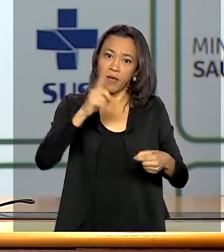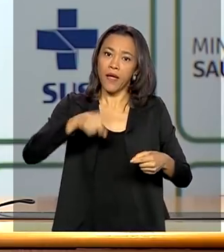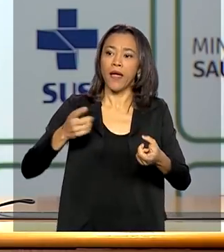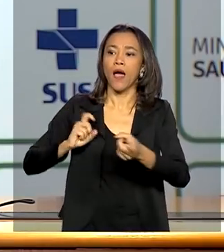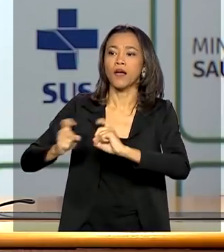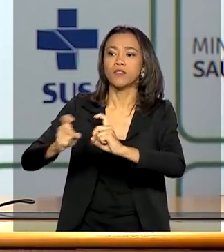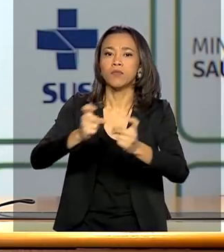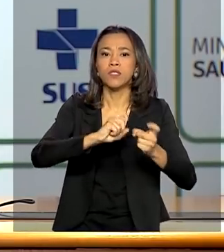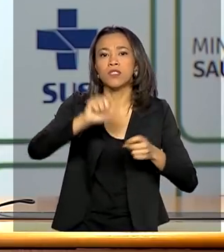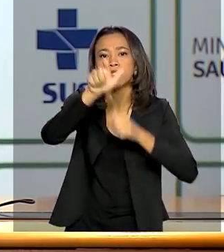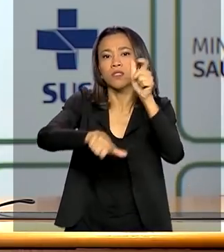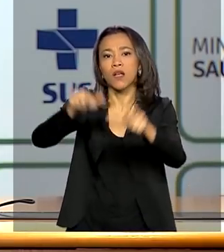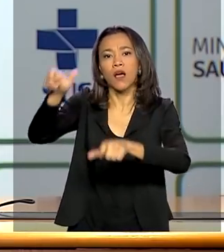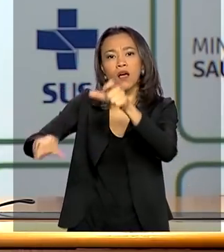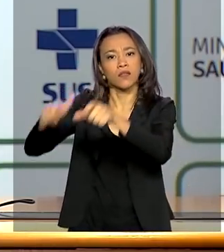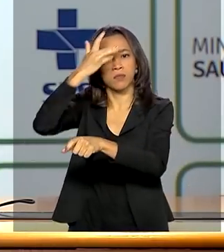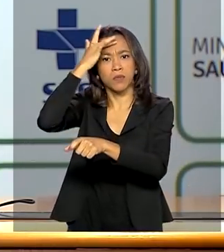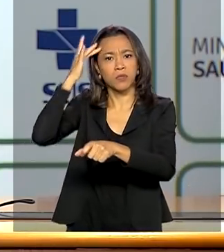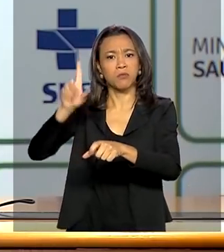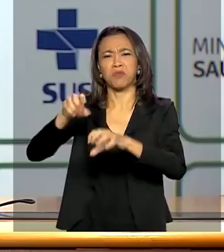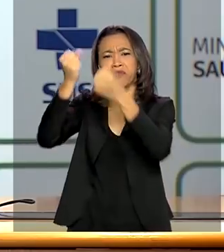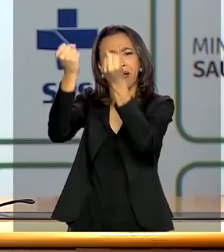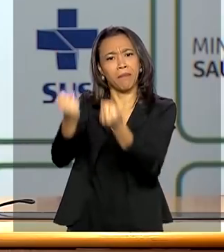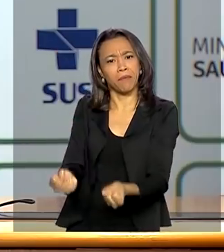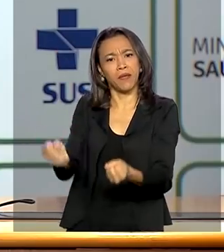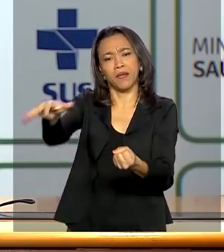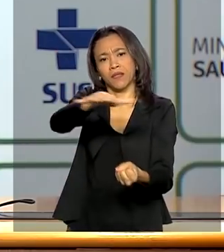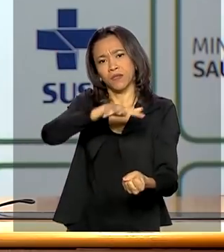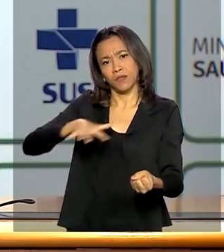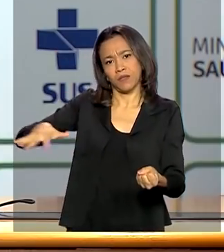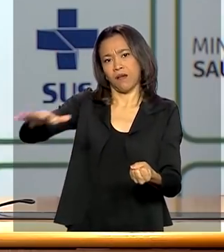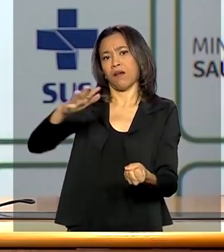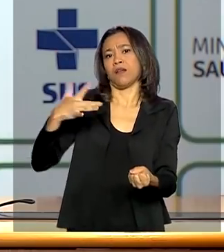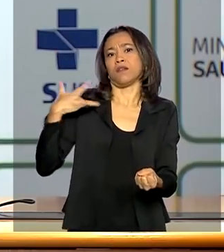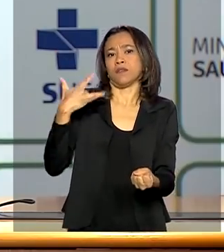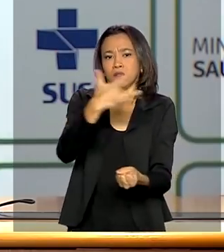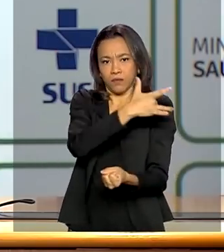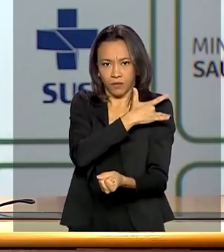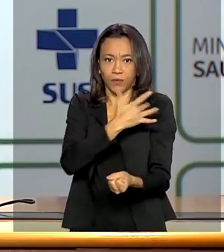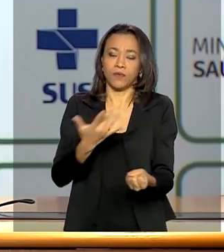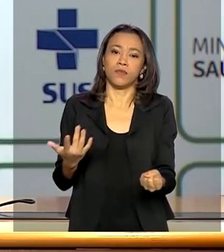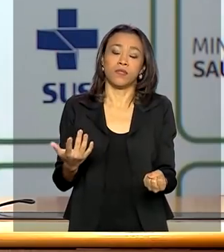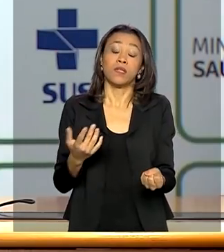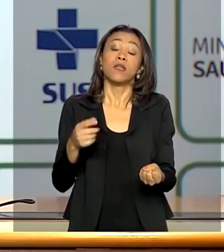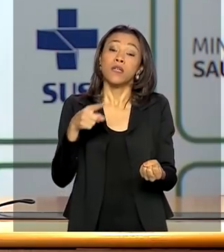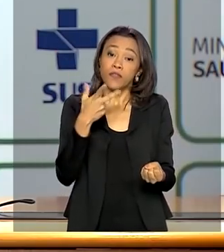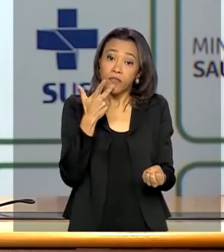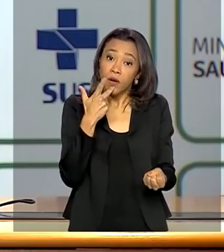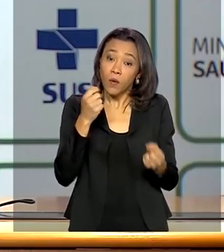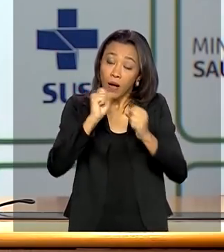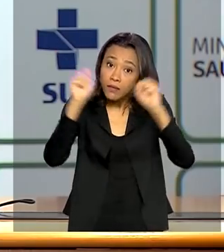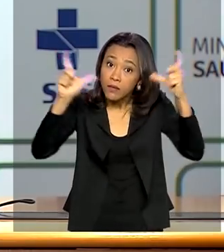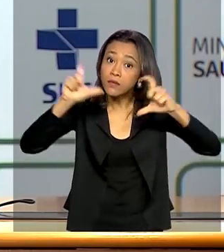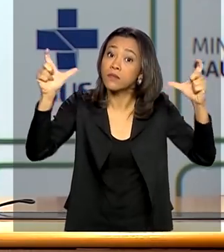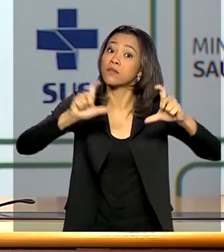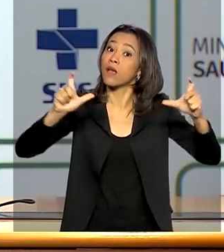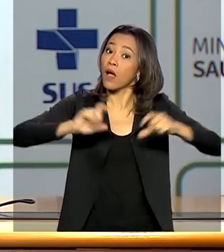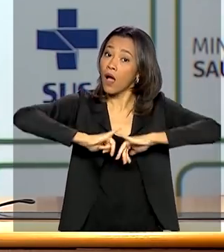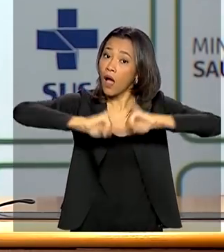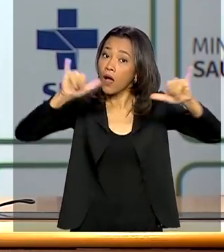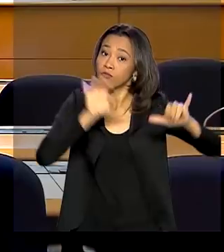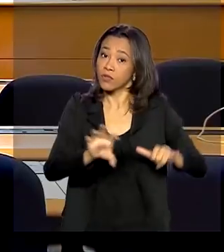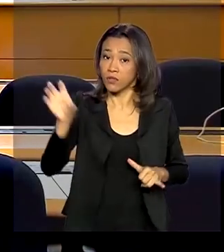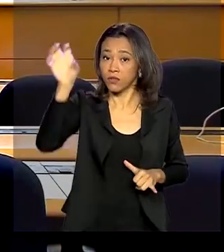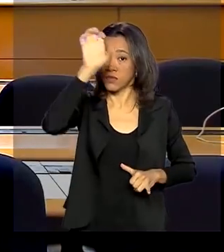para não sobrecarregar os trabalhadores e os sistemas de logística e saúde. E deixou um alerta aos estados e